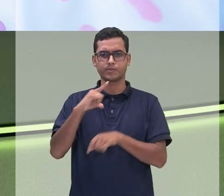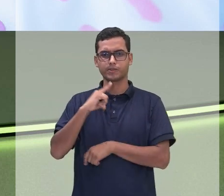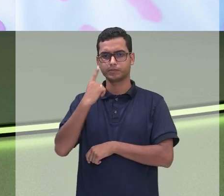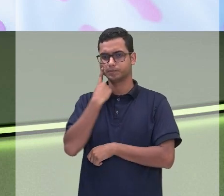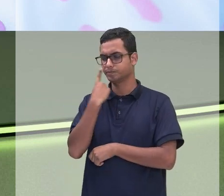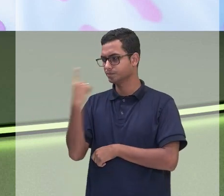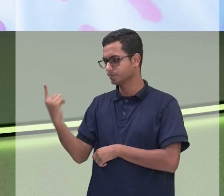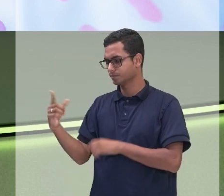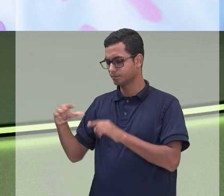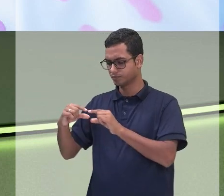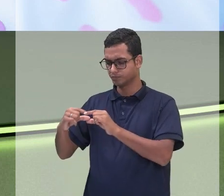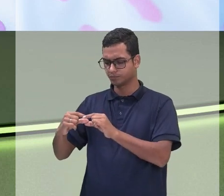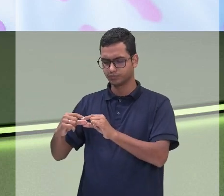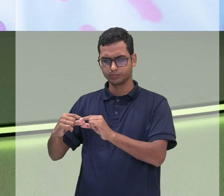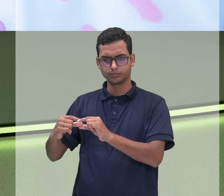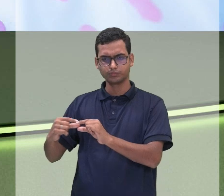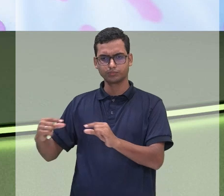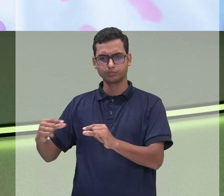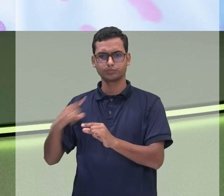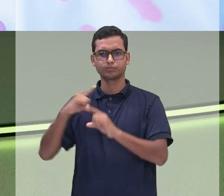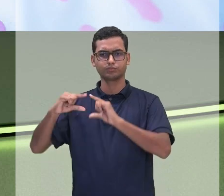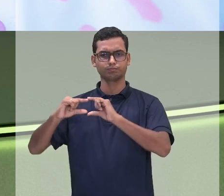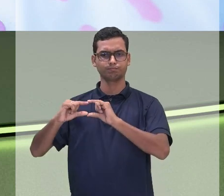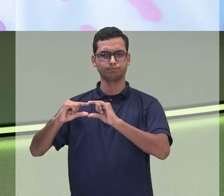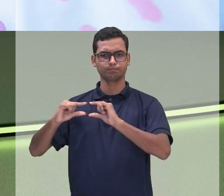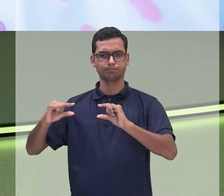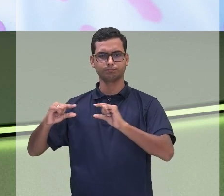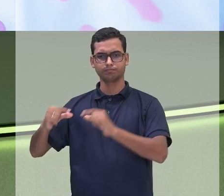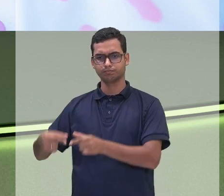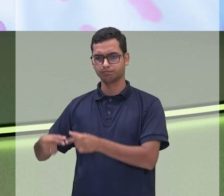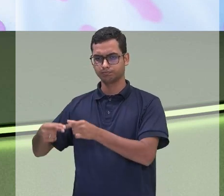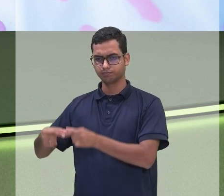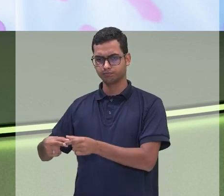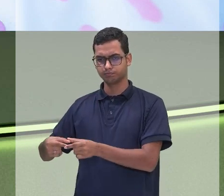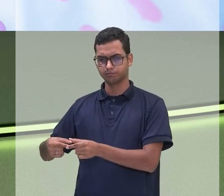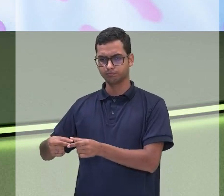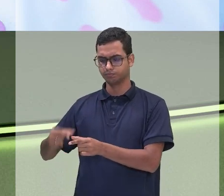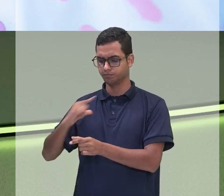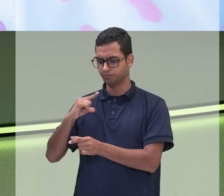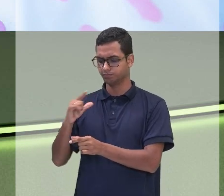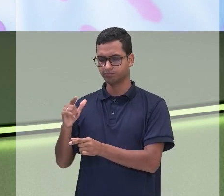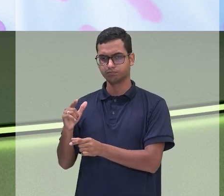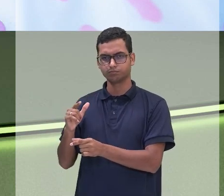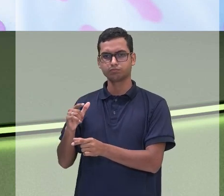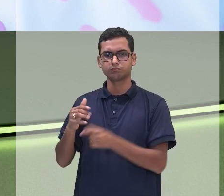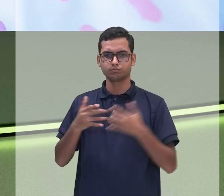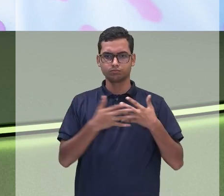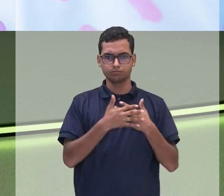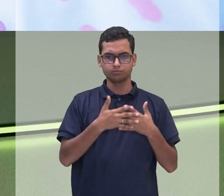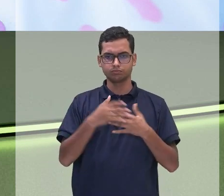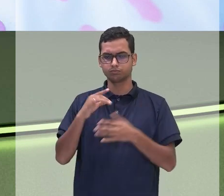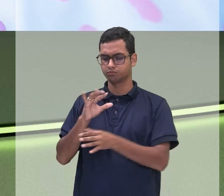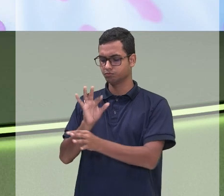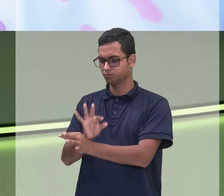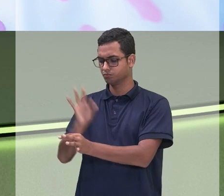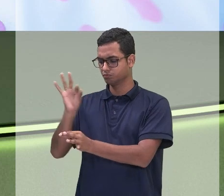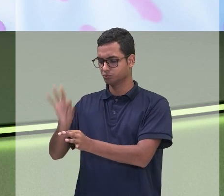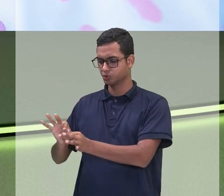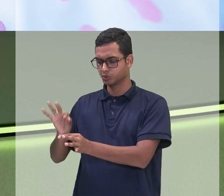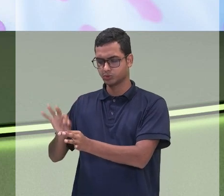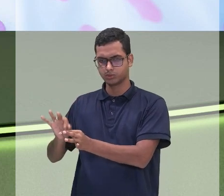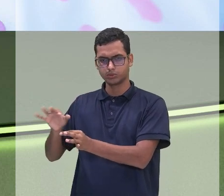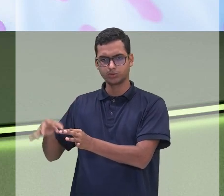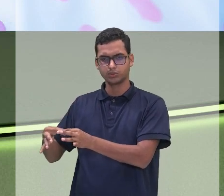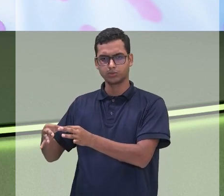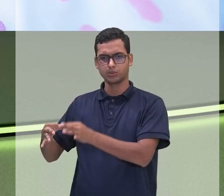que tem nessa lâmina aqui, ó? Tecido. Né? Então, a gente tem aqui o tecido que está corado, que ele vai ser